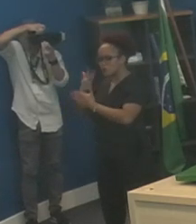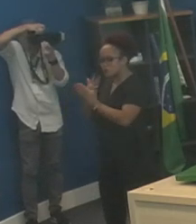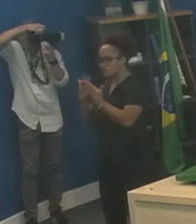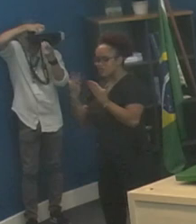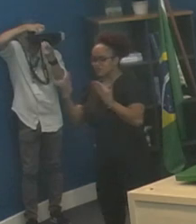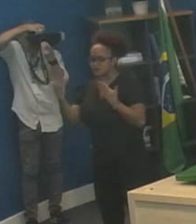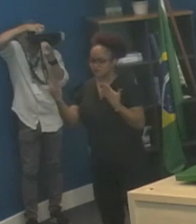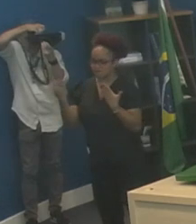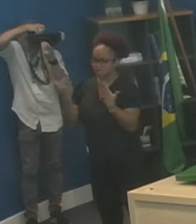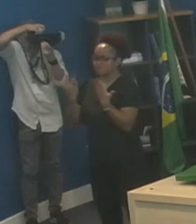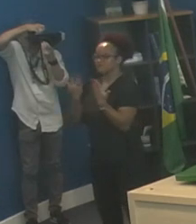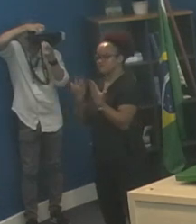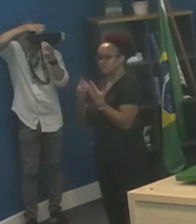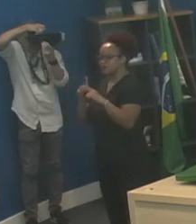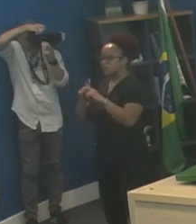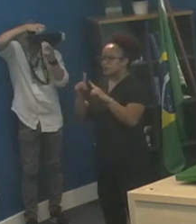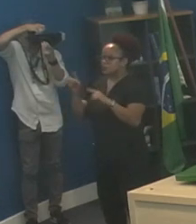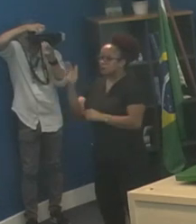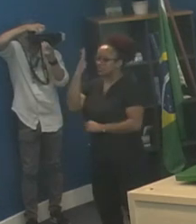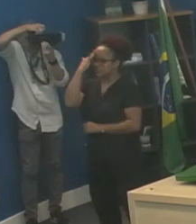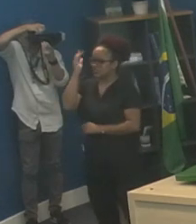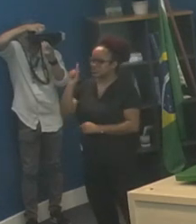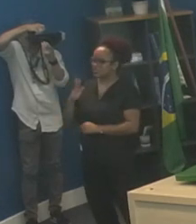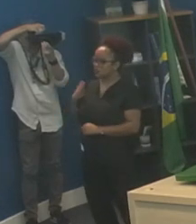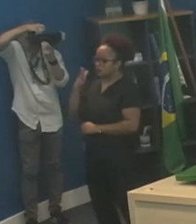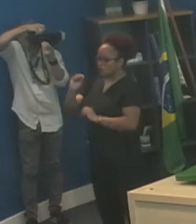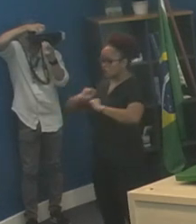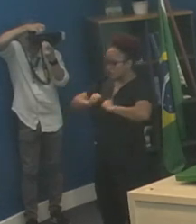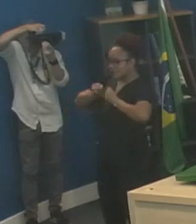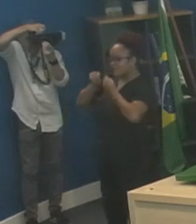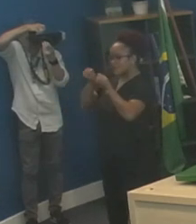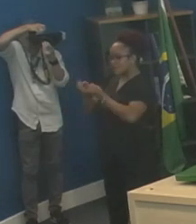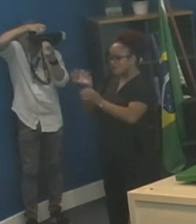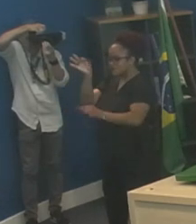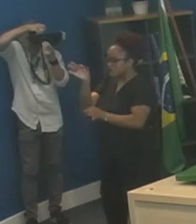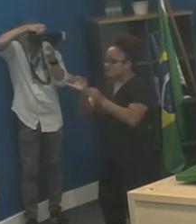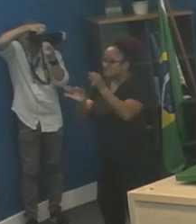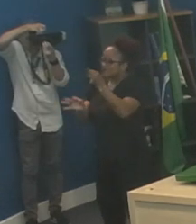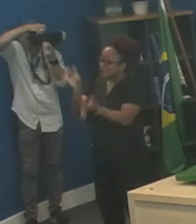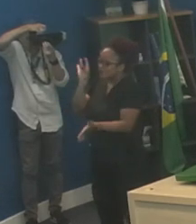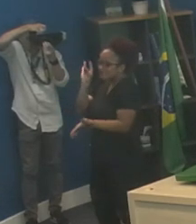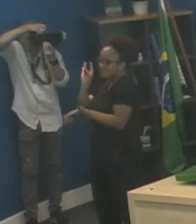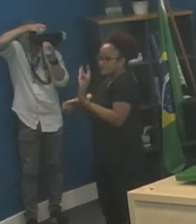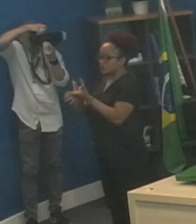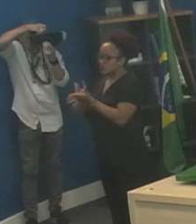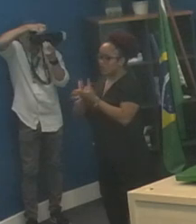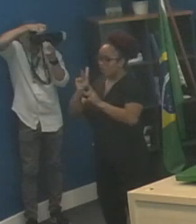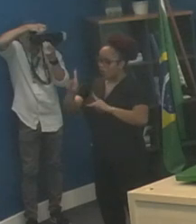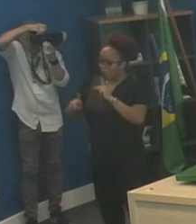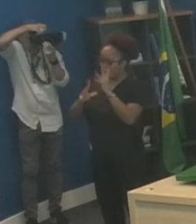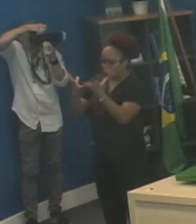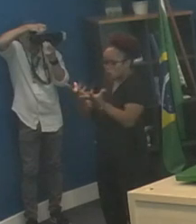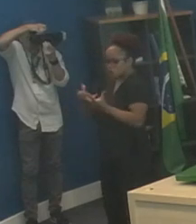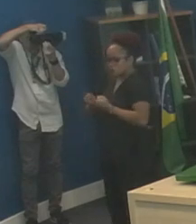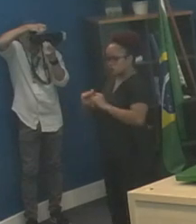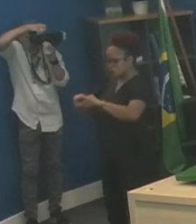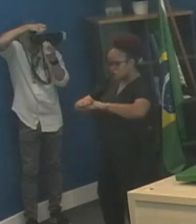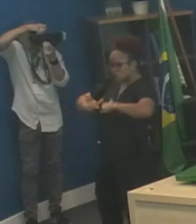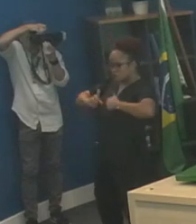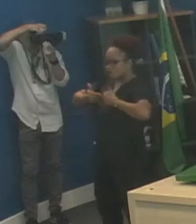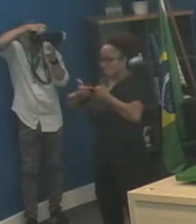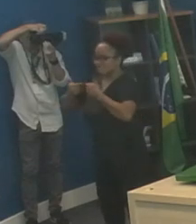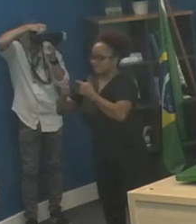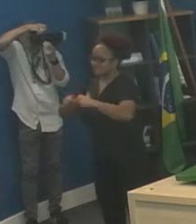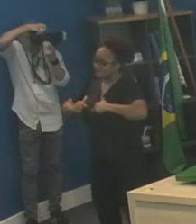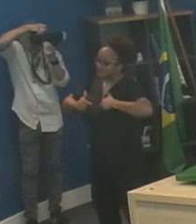passado. Mas se ergue da justiça clava forte, verás que